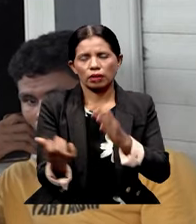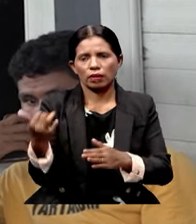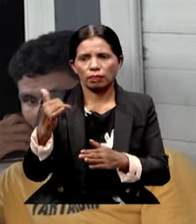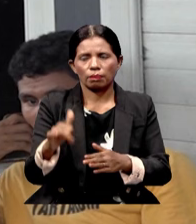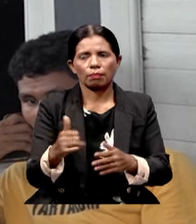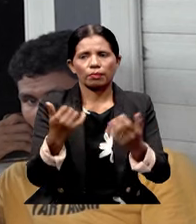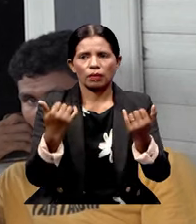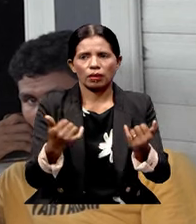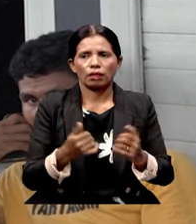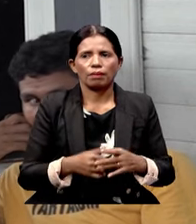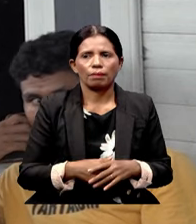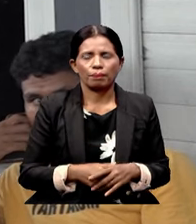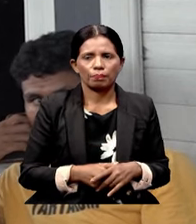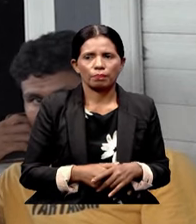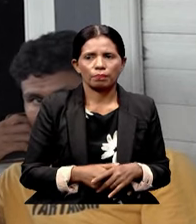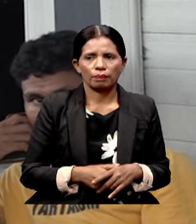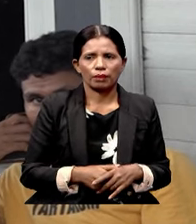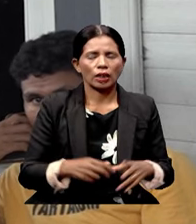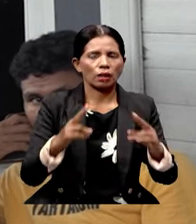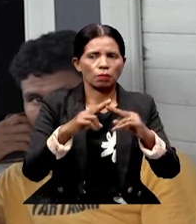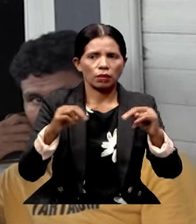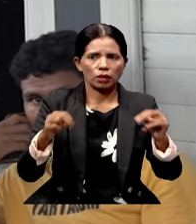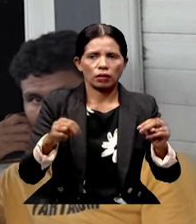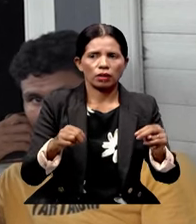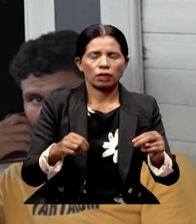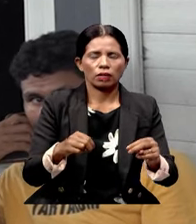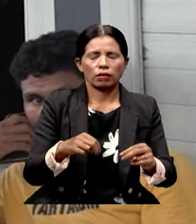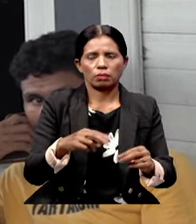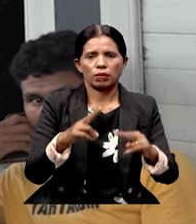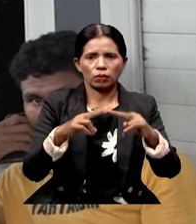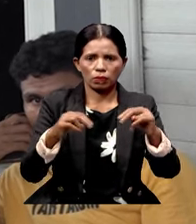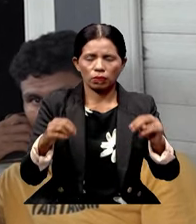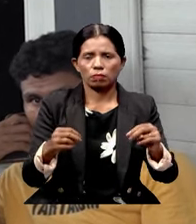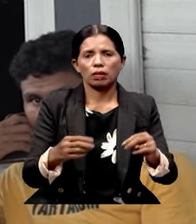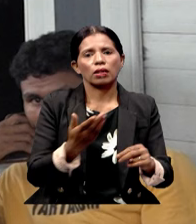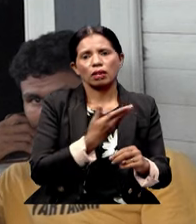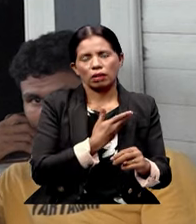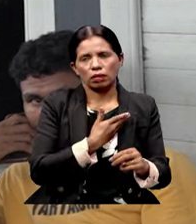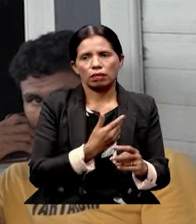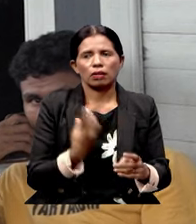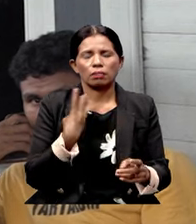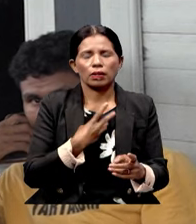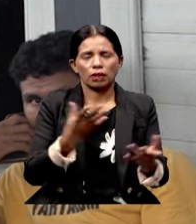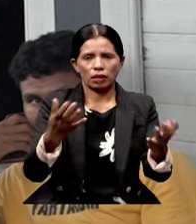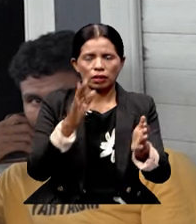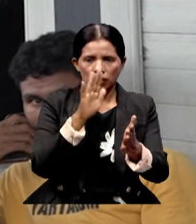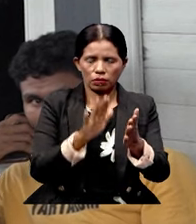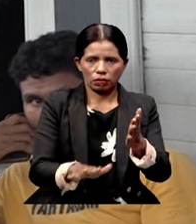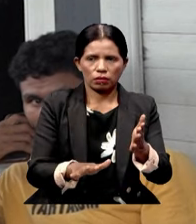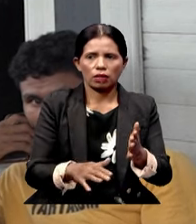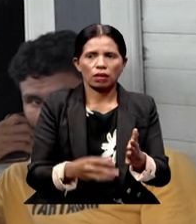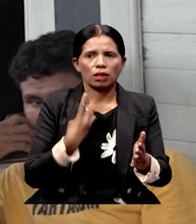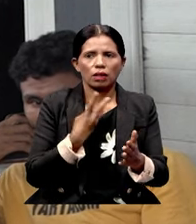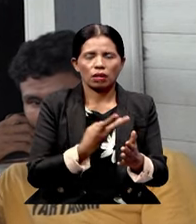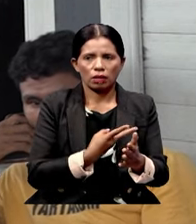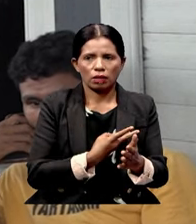falling tu ona itua ansa mantolun sira ma agora falling sa fali ne ma amnya hakarak ma hatu be ninya falling itua para amsi